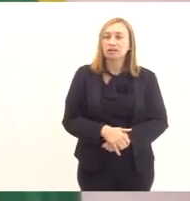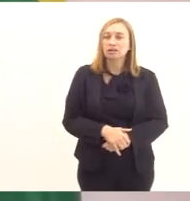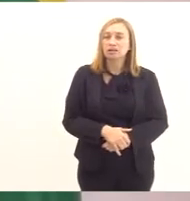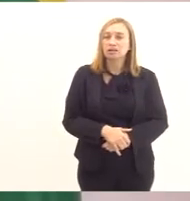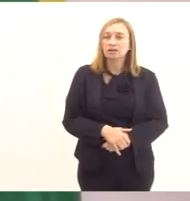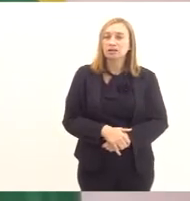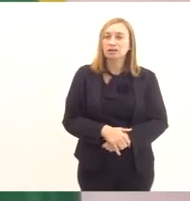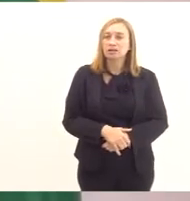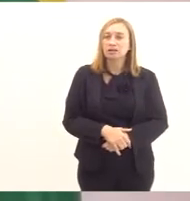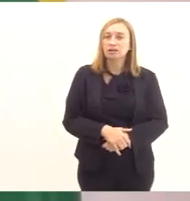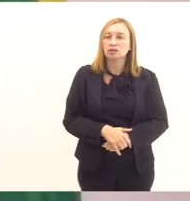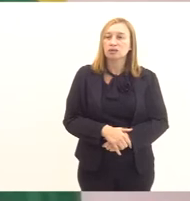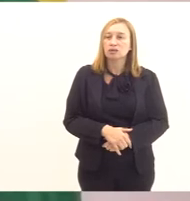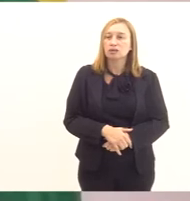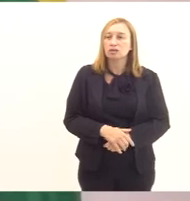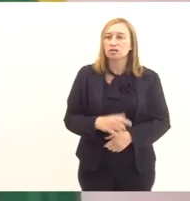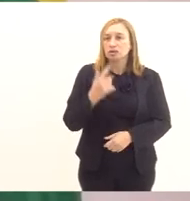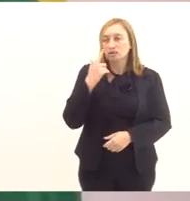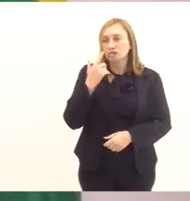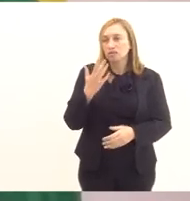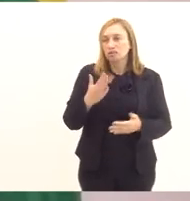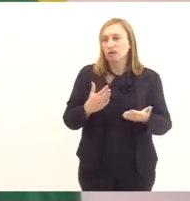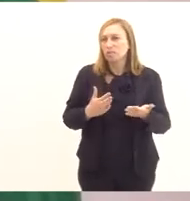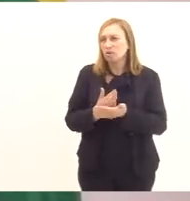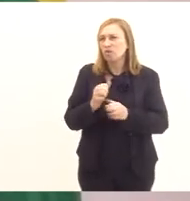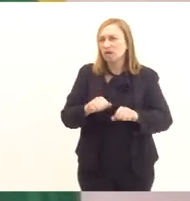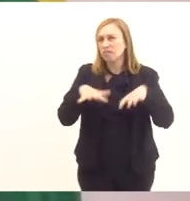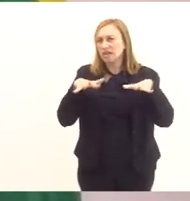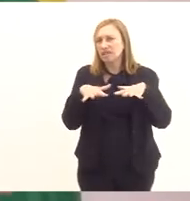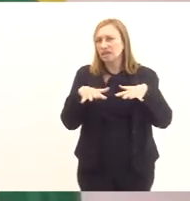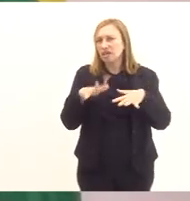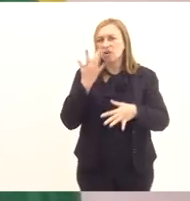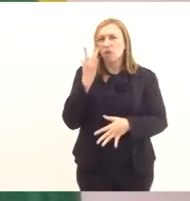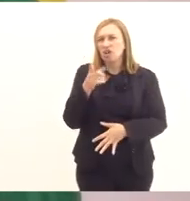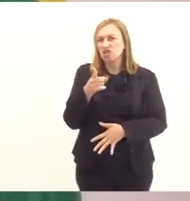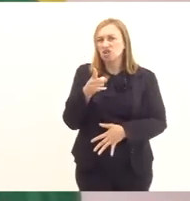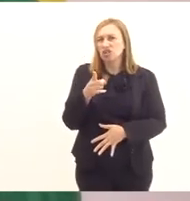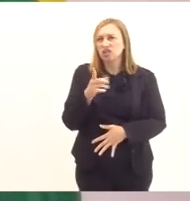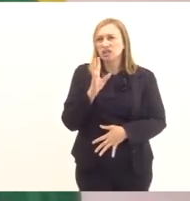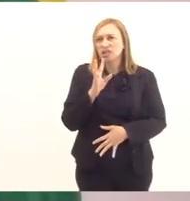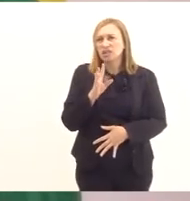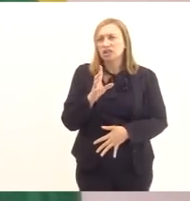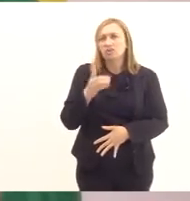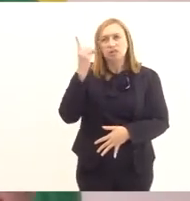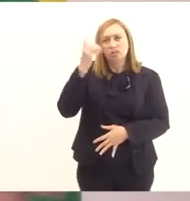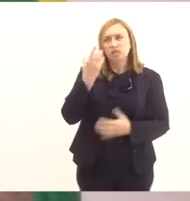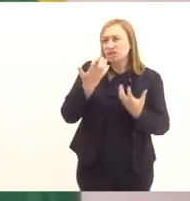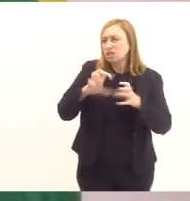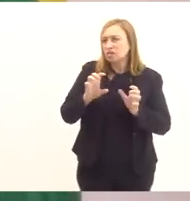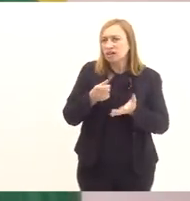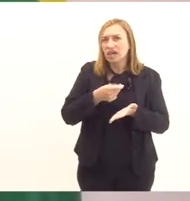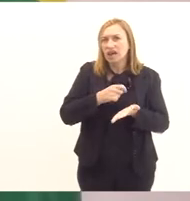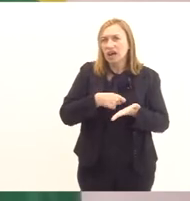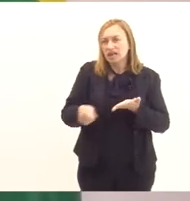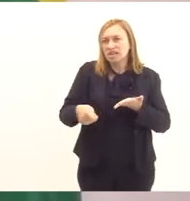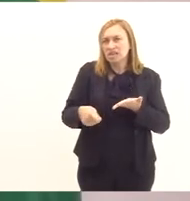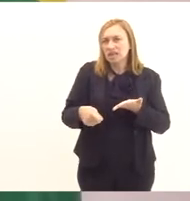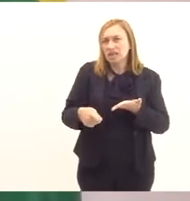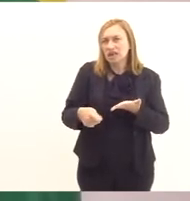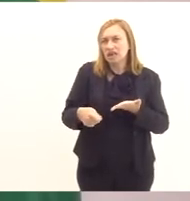se a gente pegar um terço ou aprovado em plena menos que a gente pega em prol da legalidade que o deputado também que não quiser assinar